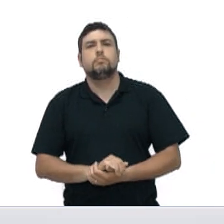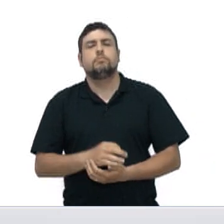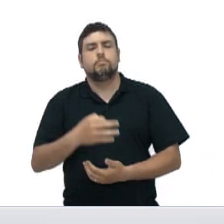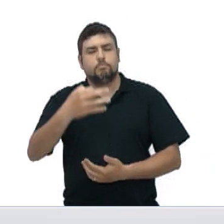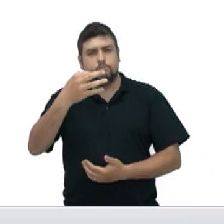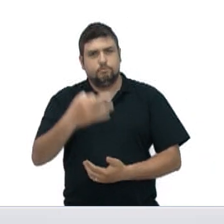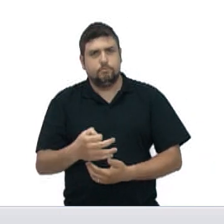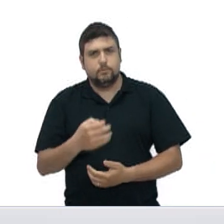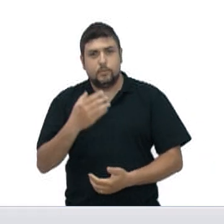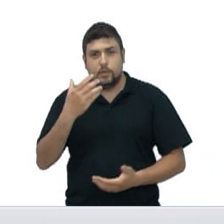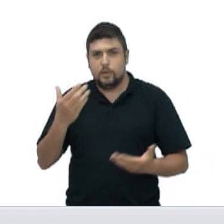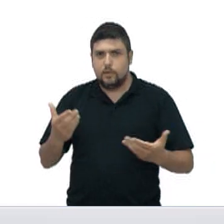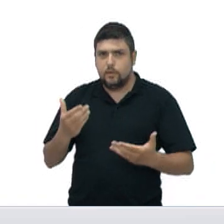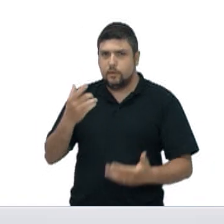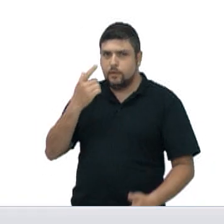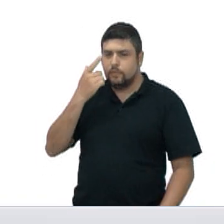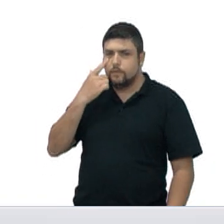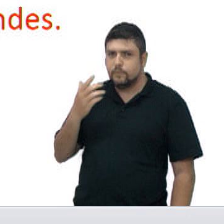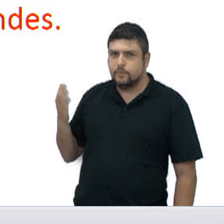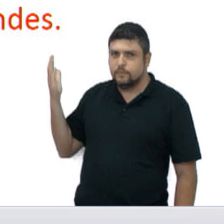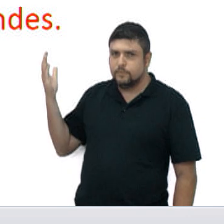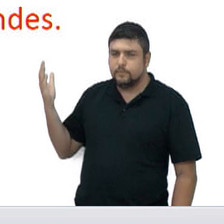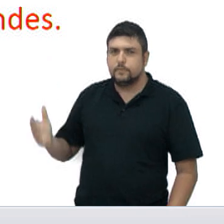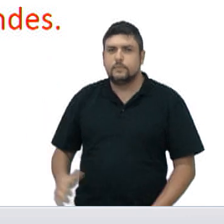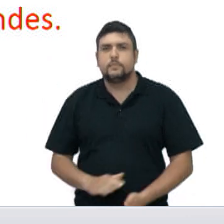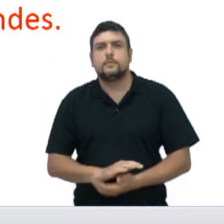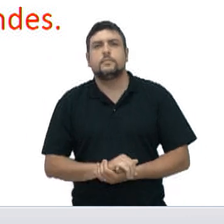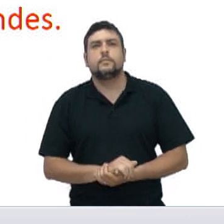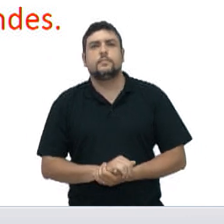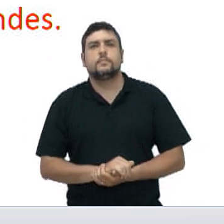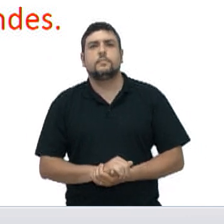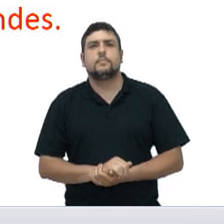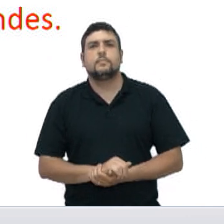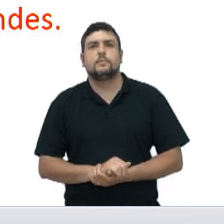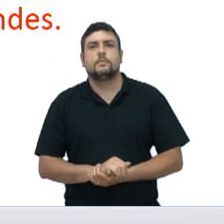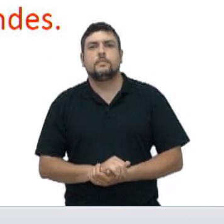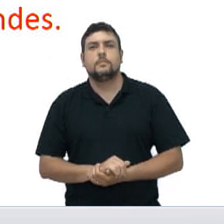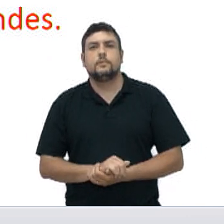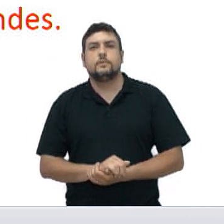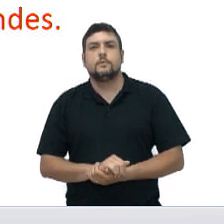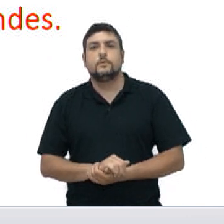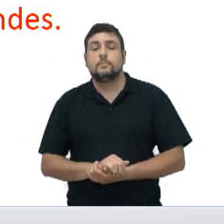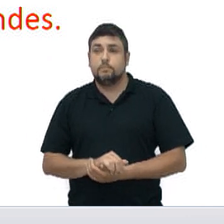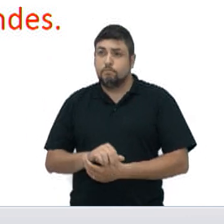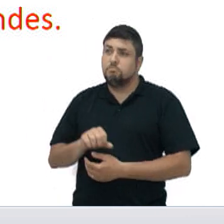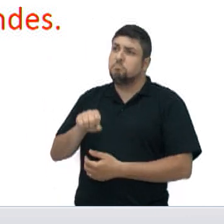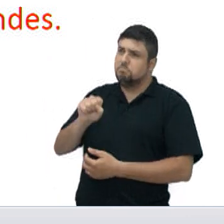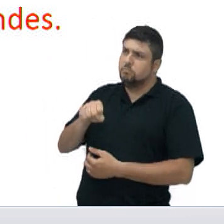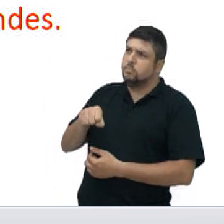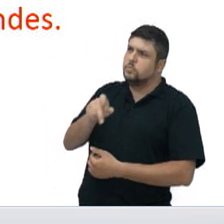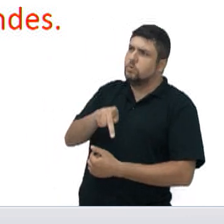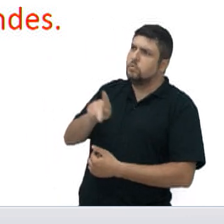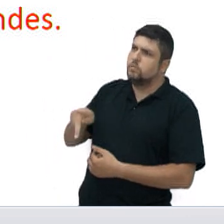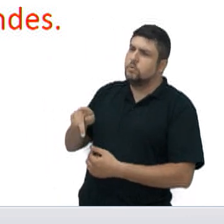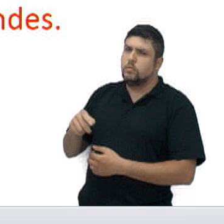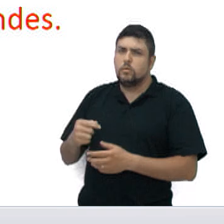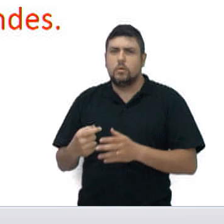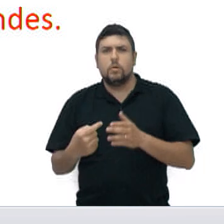Isso. Vamos conferir, então? Vamos lá? Sim, professora, você perguntou